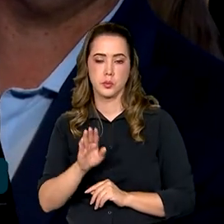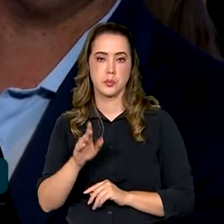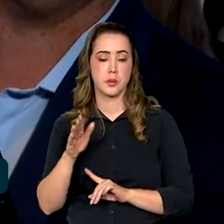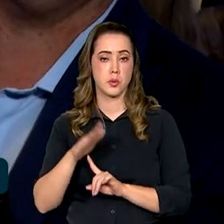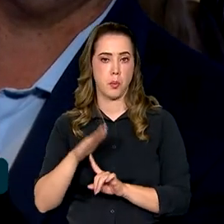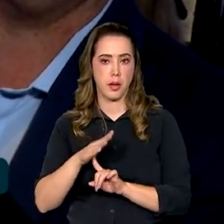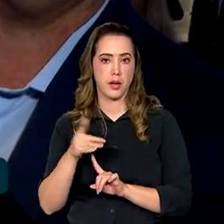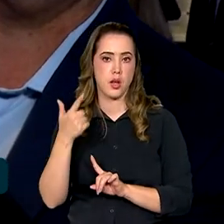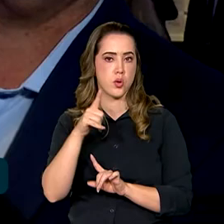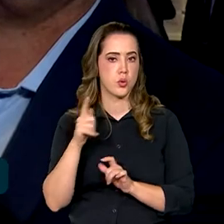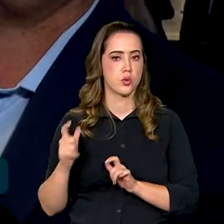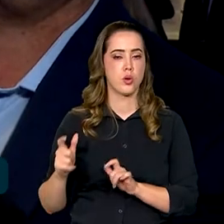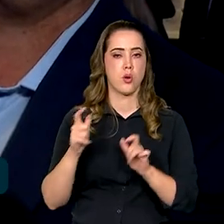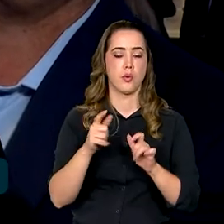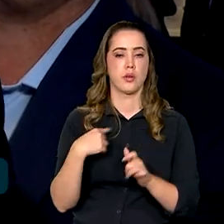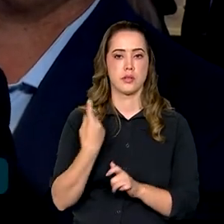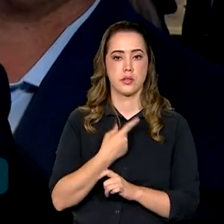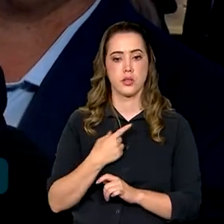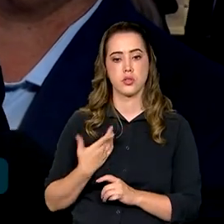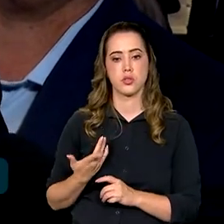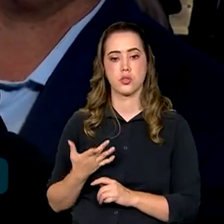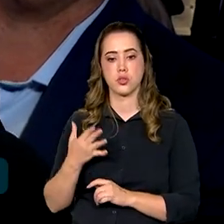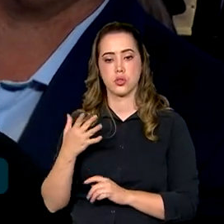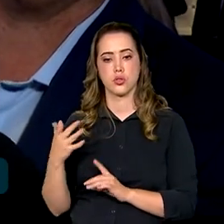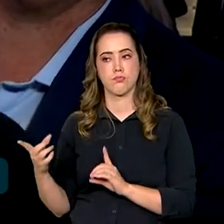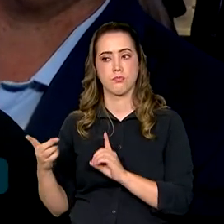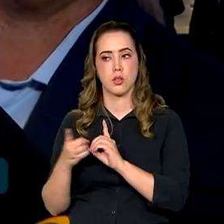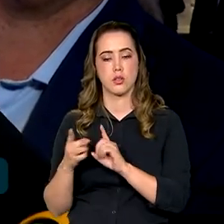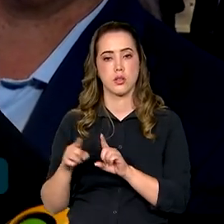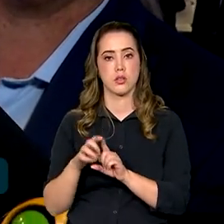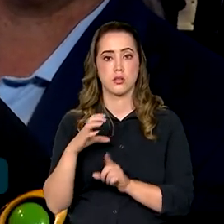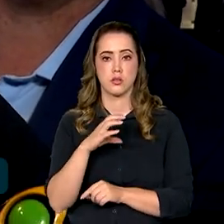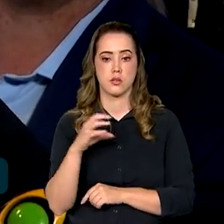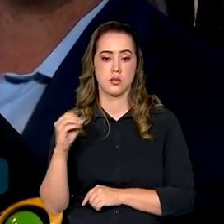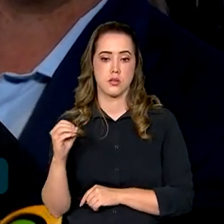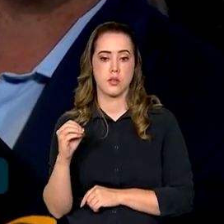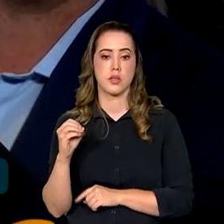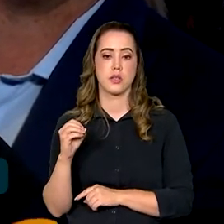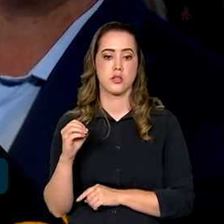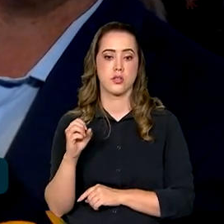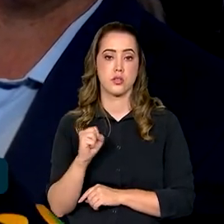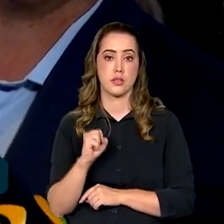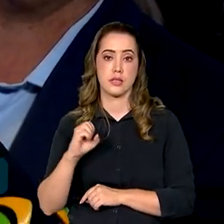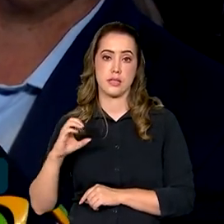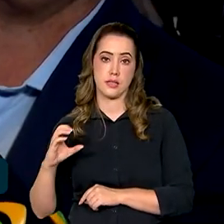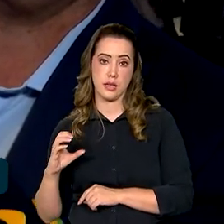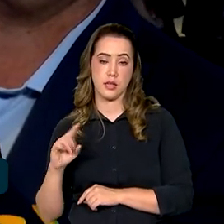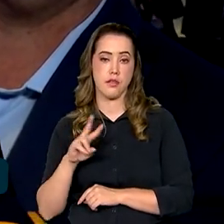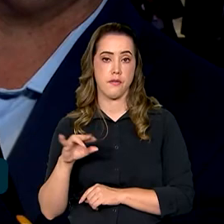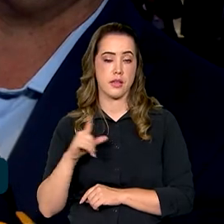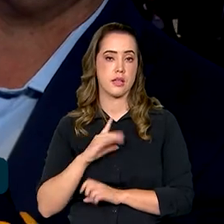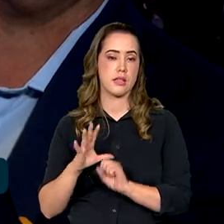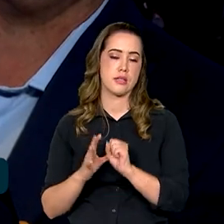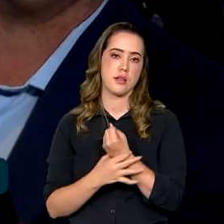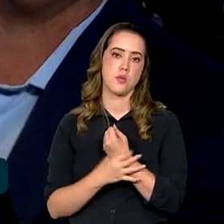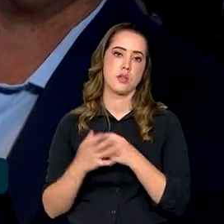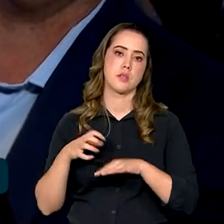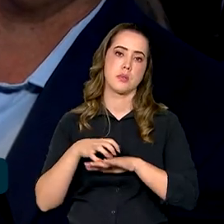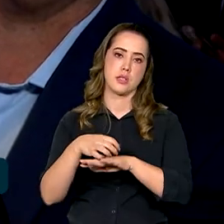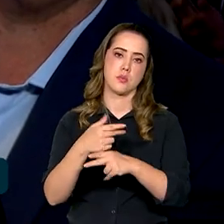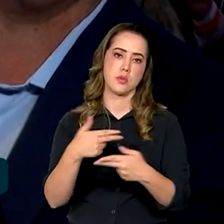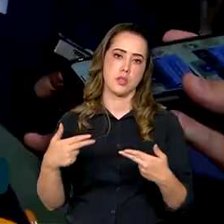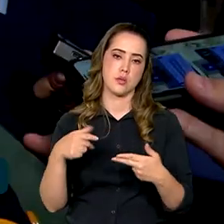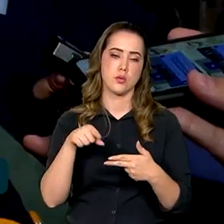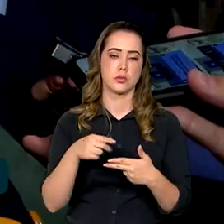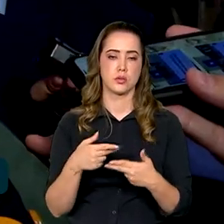demais regiões que nós atendemos, no caso do Centro-Oeste e também parte de Santa Catarina, vai ter segurança para transportar toda essa carga e